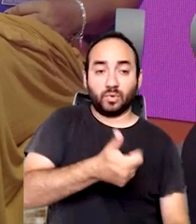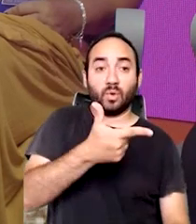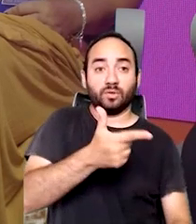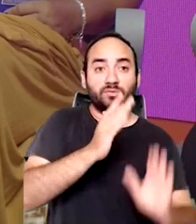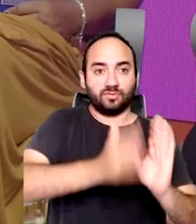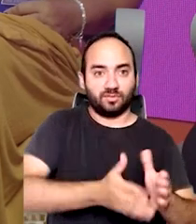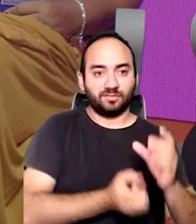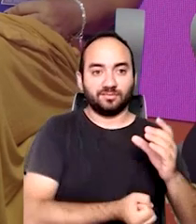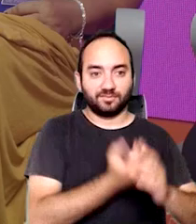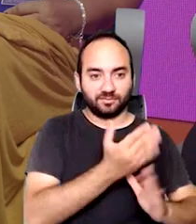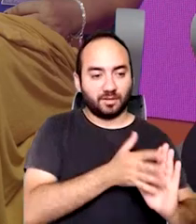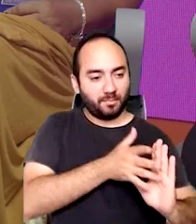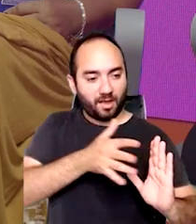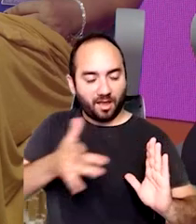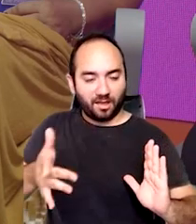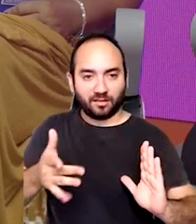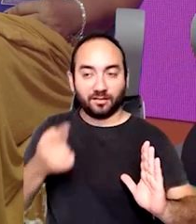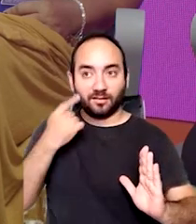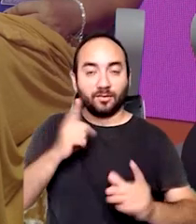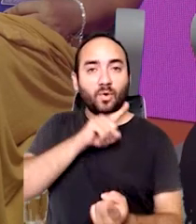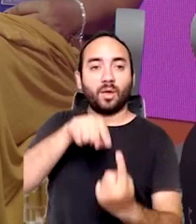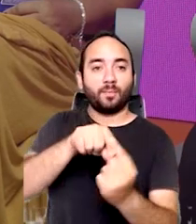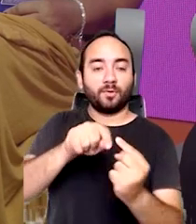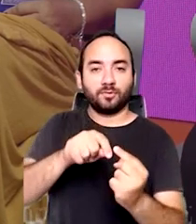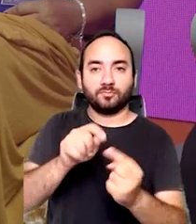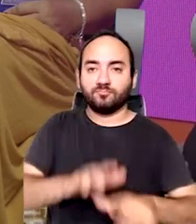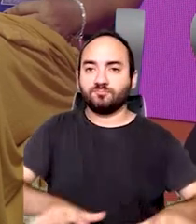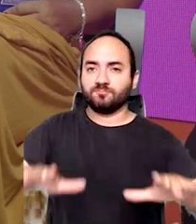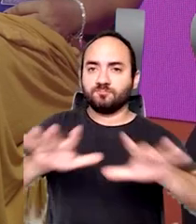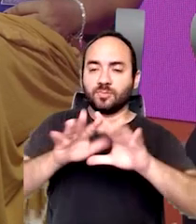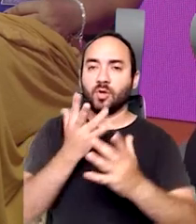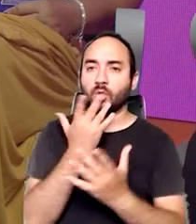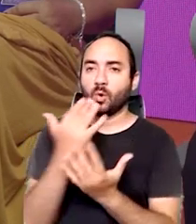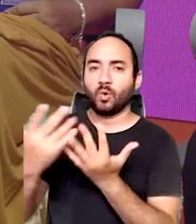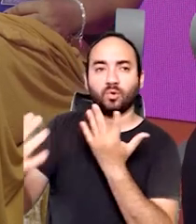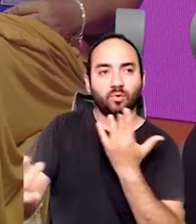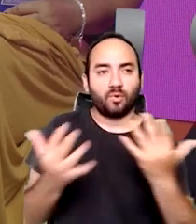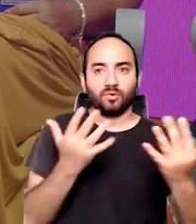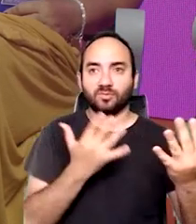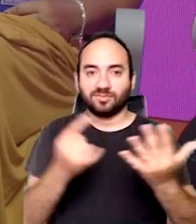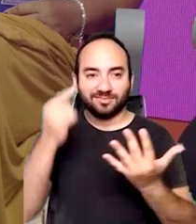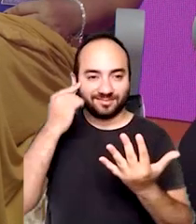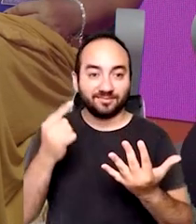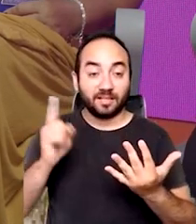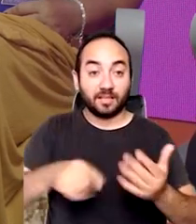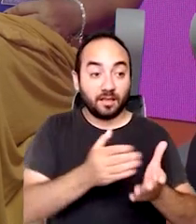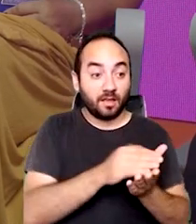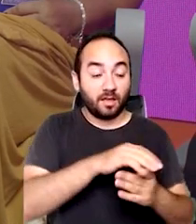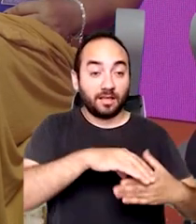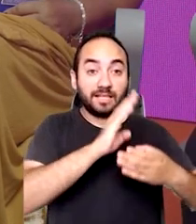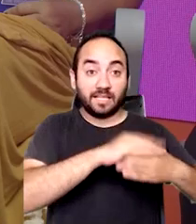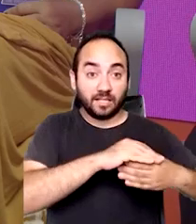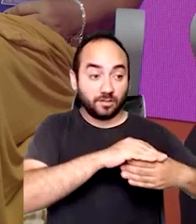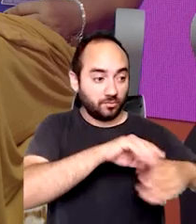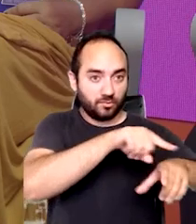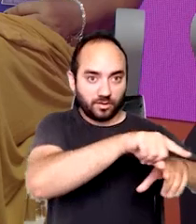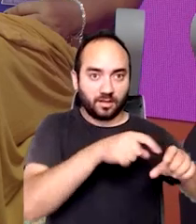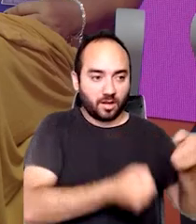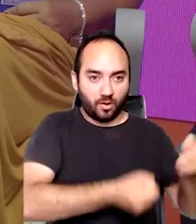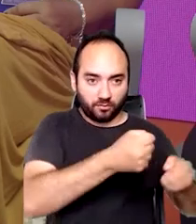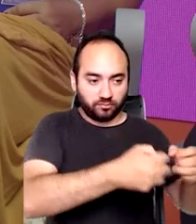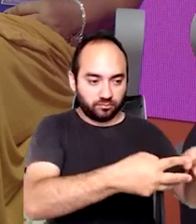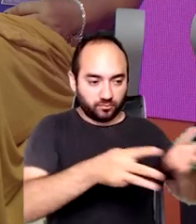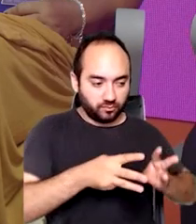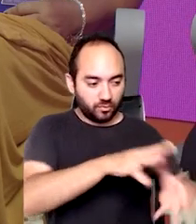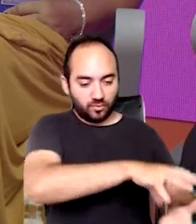anos com o propo de deixar o mundo um lugar mais colorido a gente recolhe resíduos de caçamba e transforma em